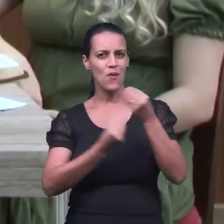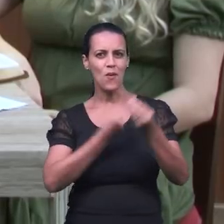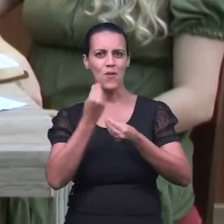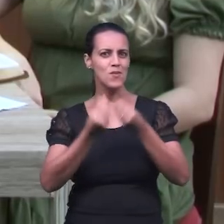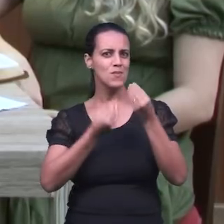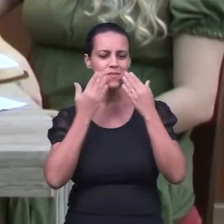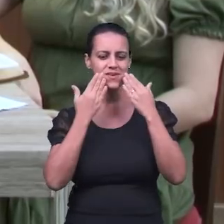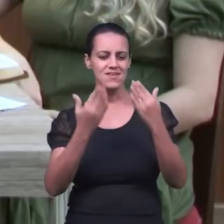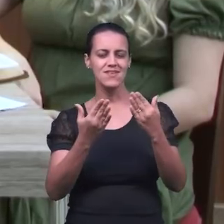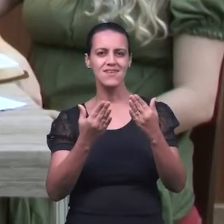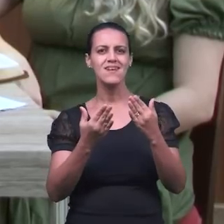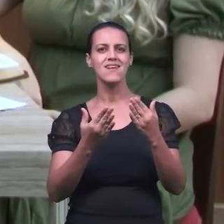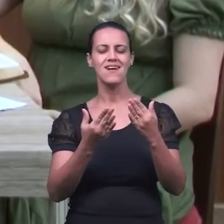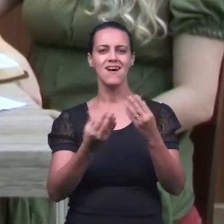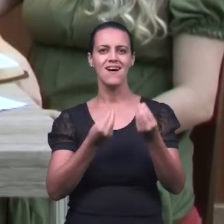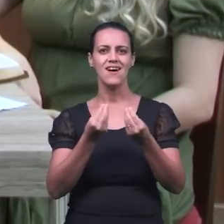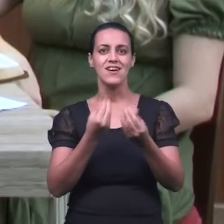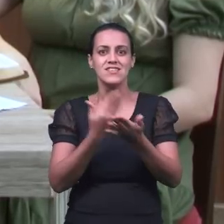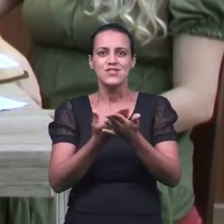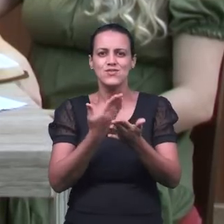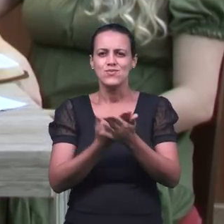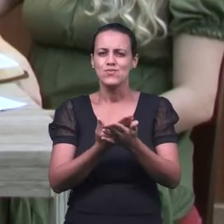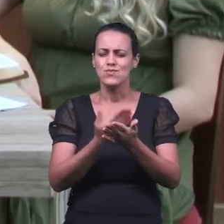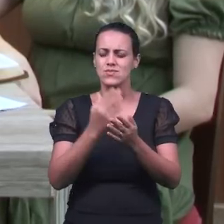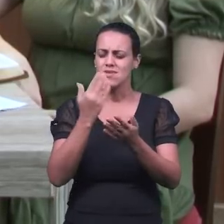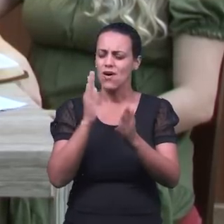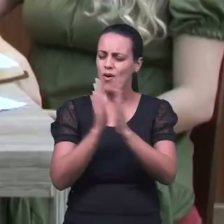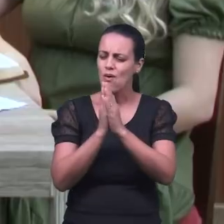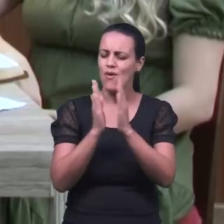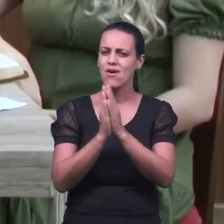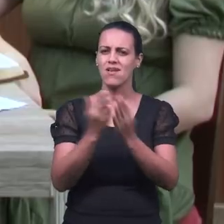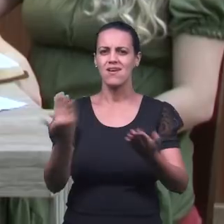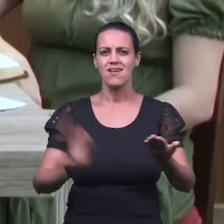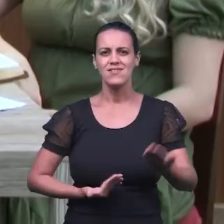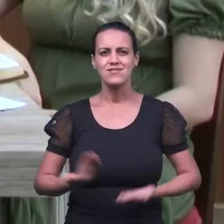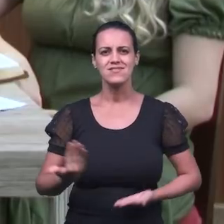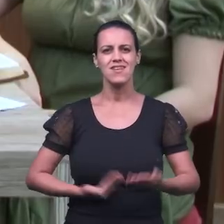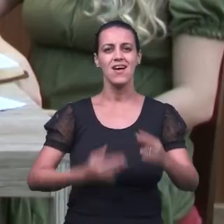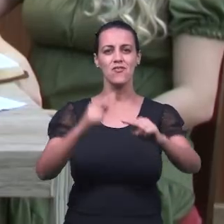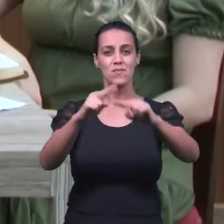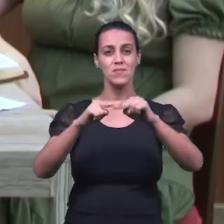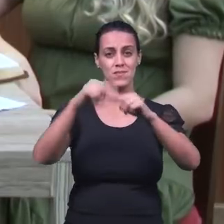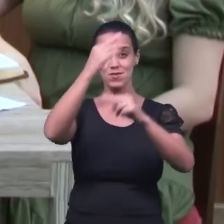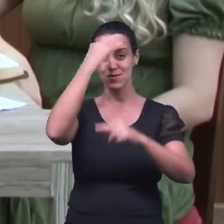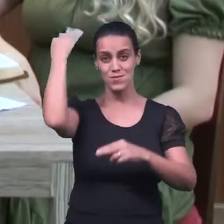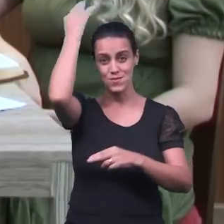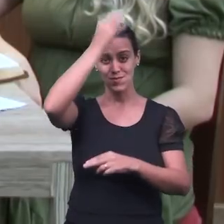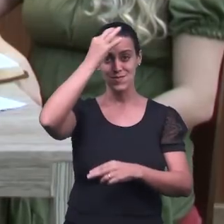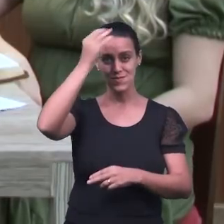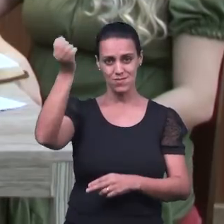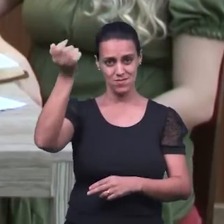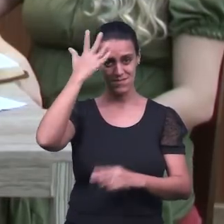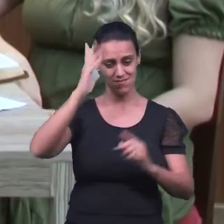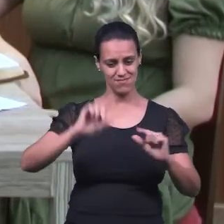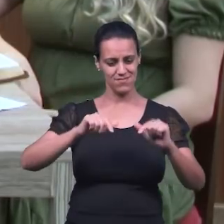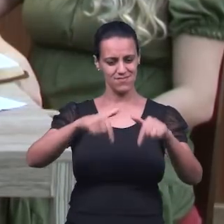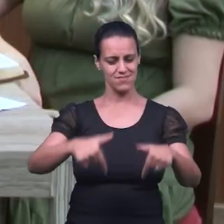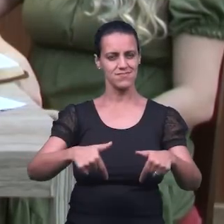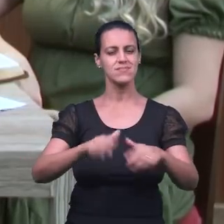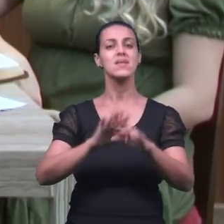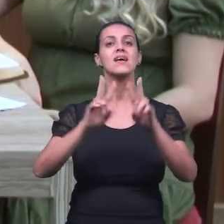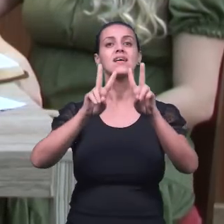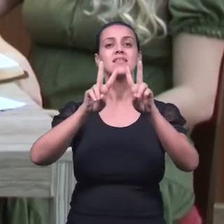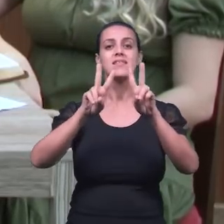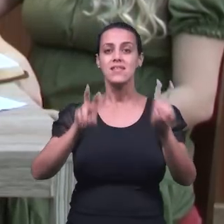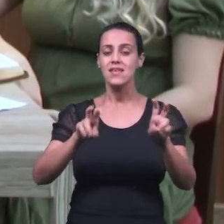apresentado, fruto da busca dos irmãos, do empenho naquilo que o Espírito Santo tem realizado. O nosso tema, então,